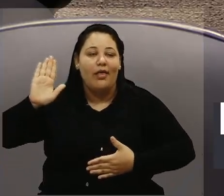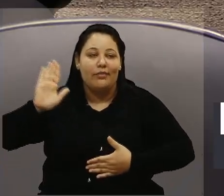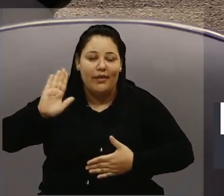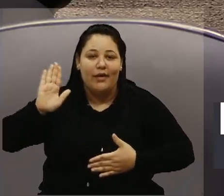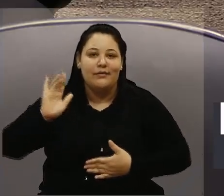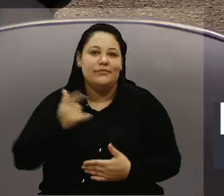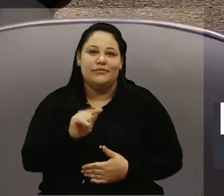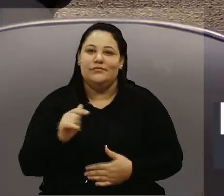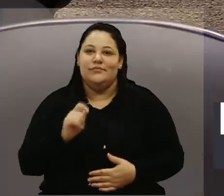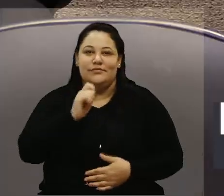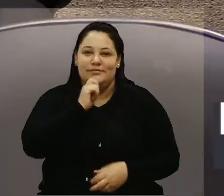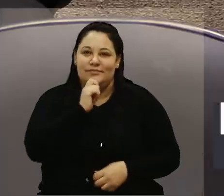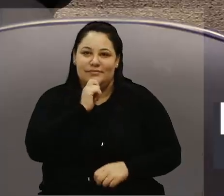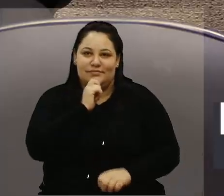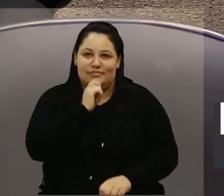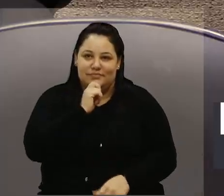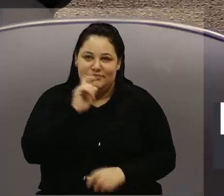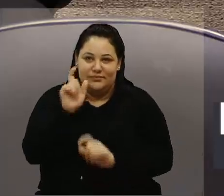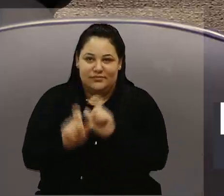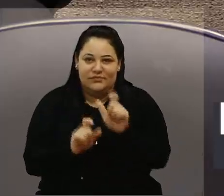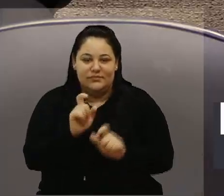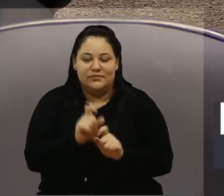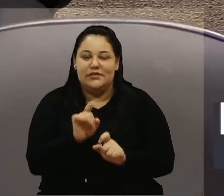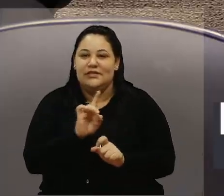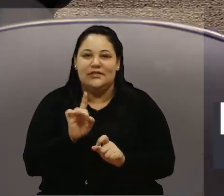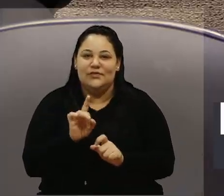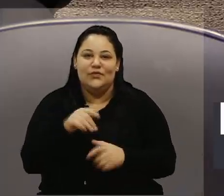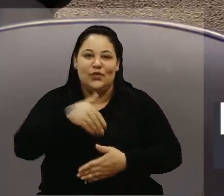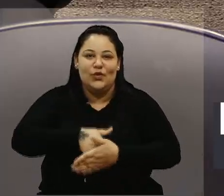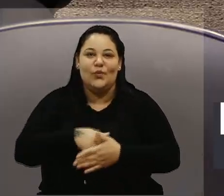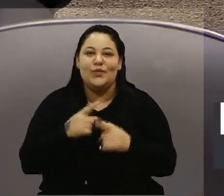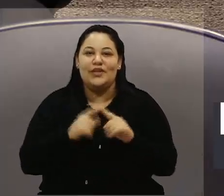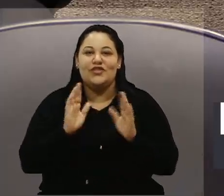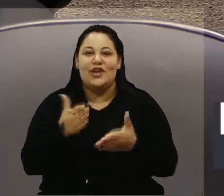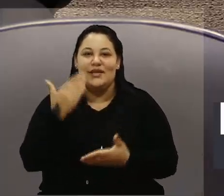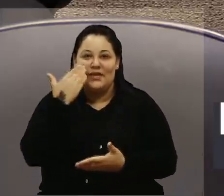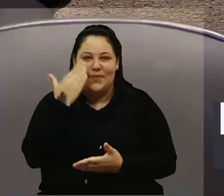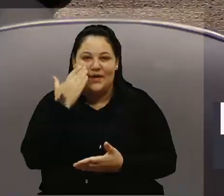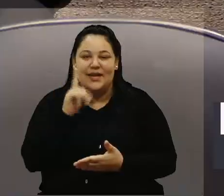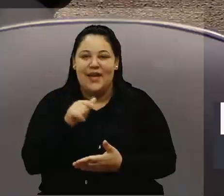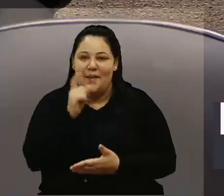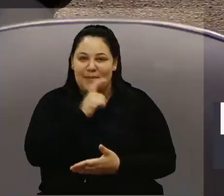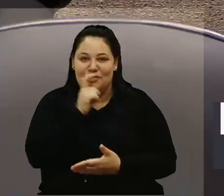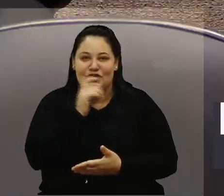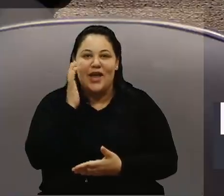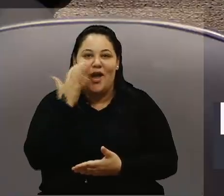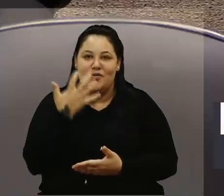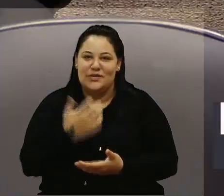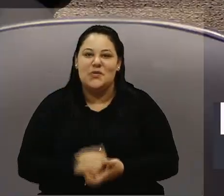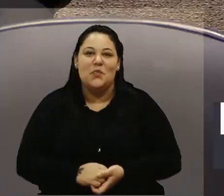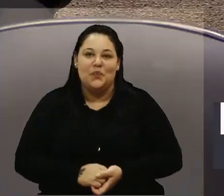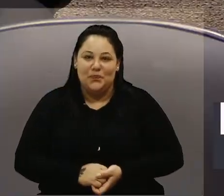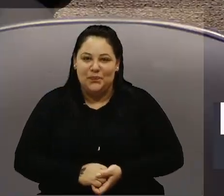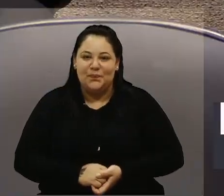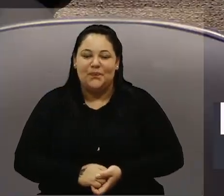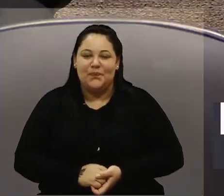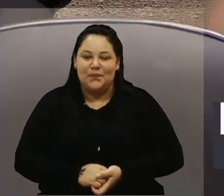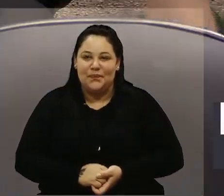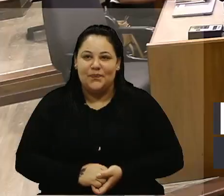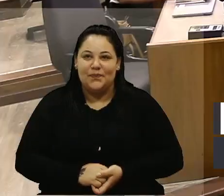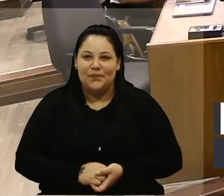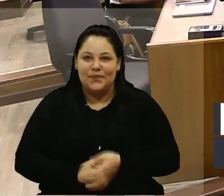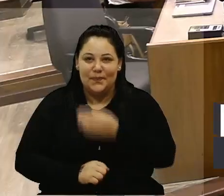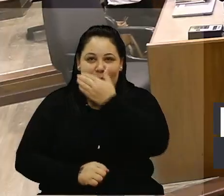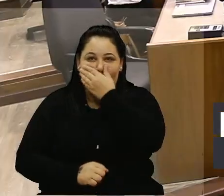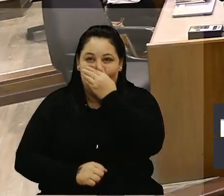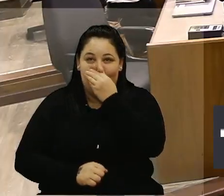não foram nas urnas. Uma parte, vereador. Por causa que sabiam também que eram mentiras que já tinham acontecido na outra administração. Obrigada. Obrigado,